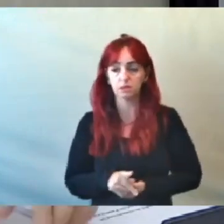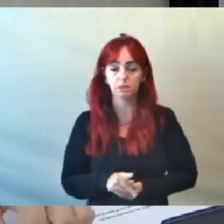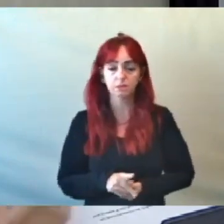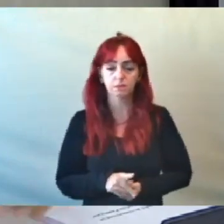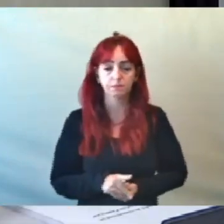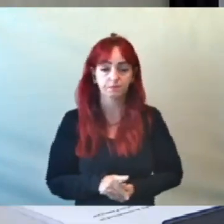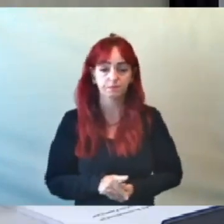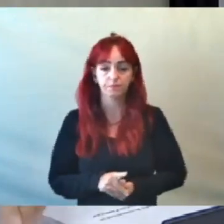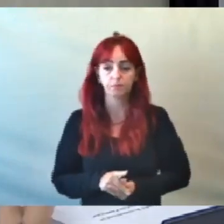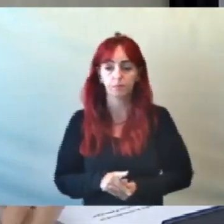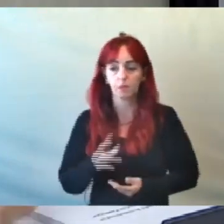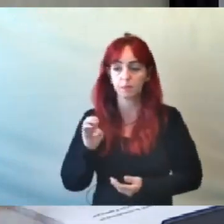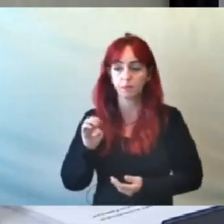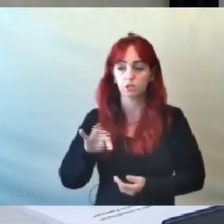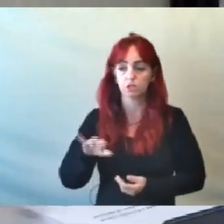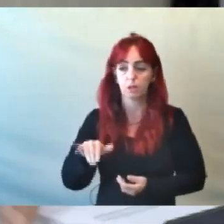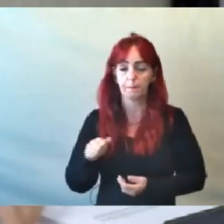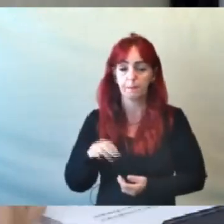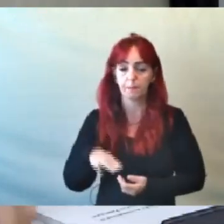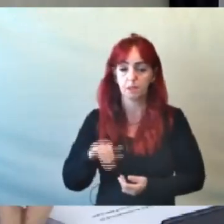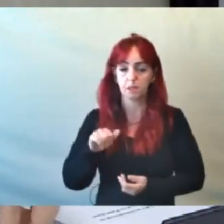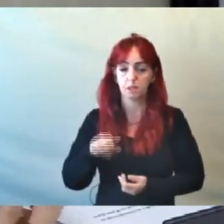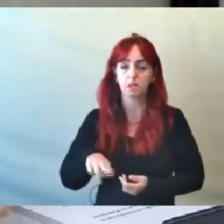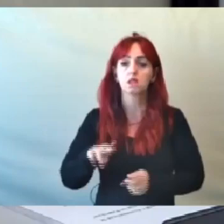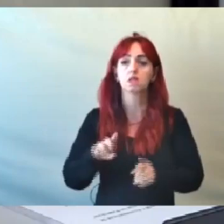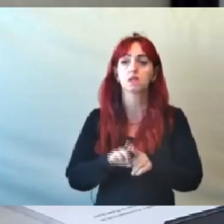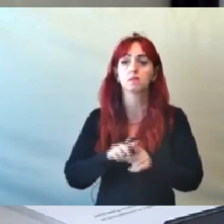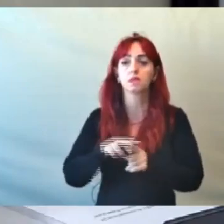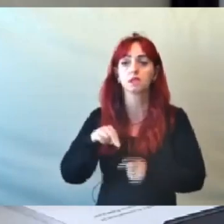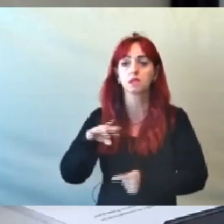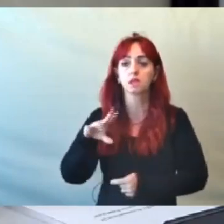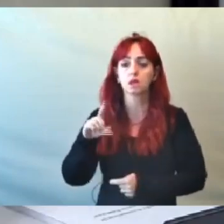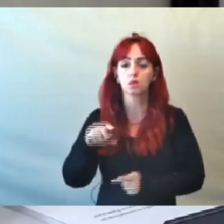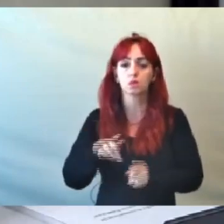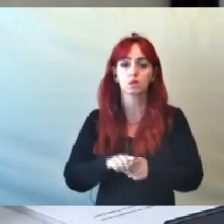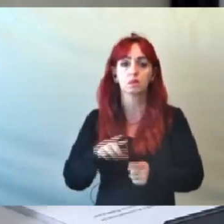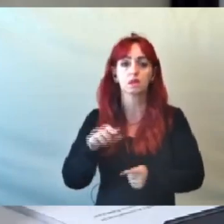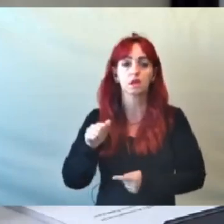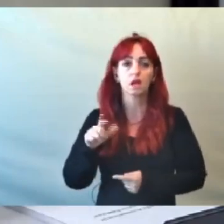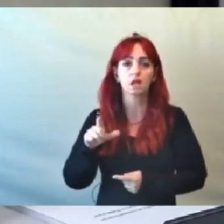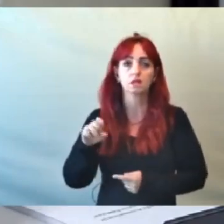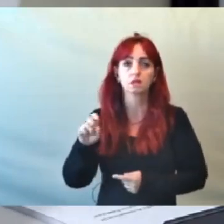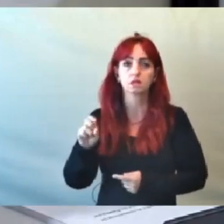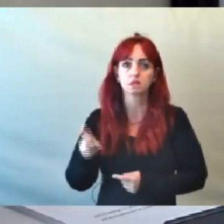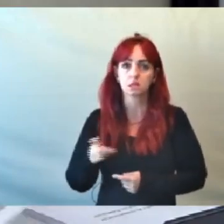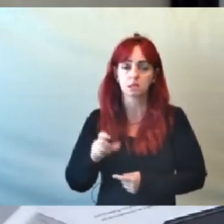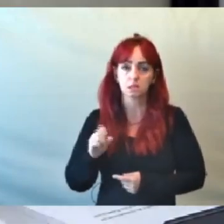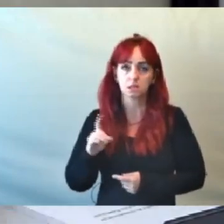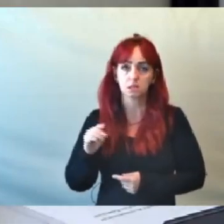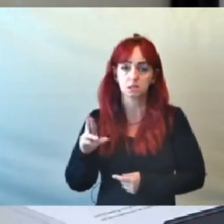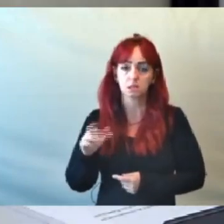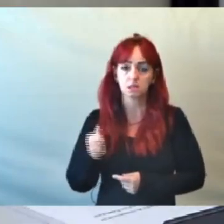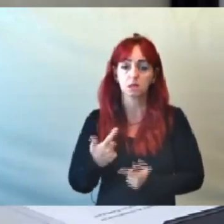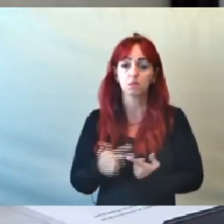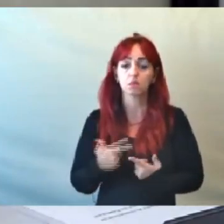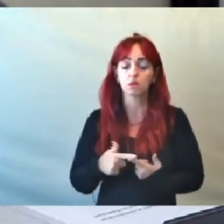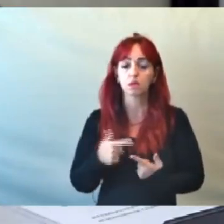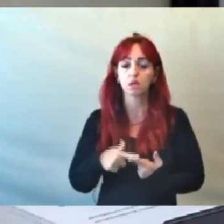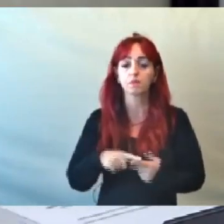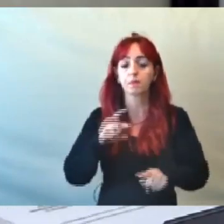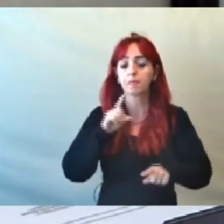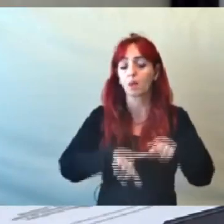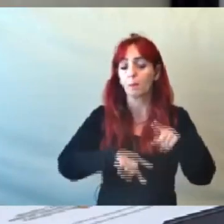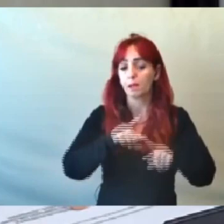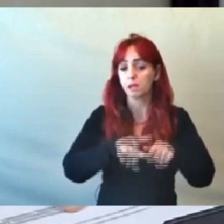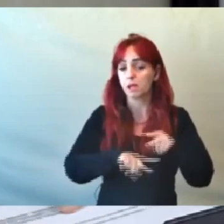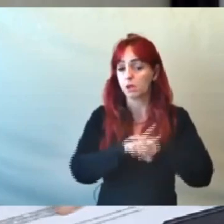professor Nilo, professora Alessandra Gianni, porque, de fato, o material que vocês apresentaram ao